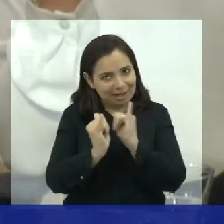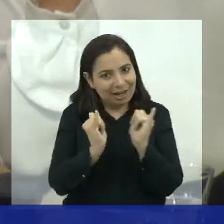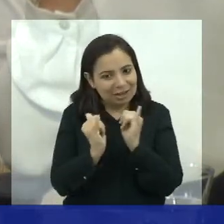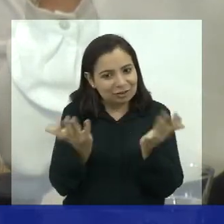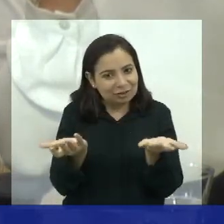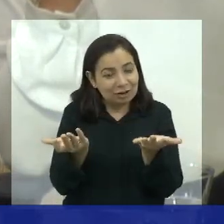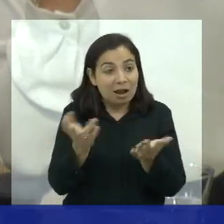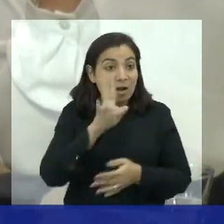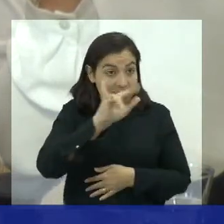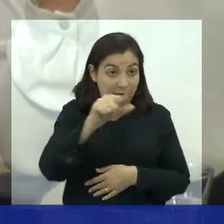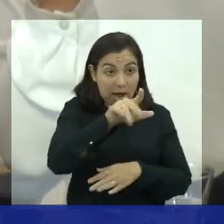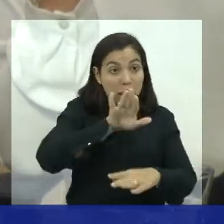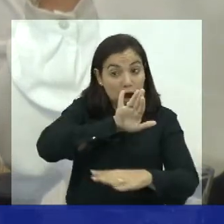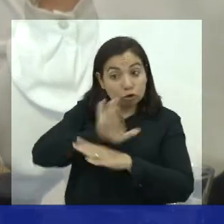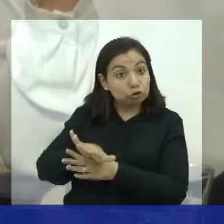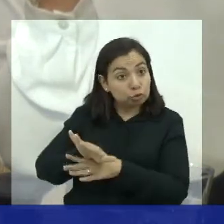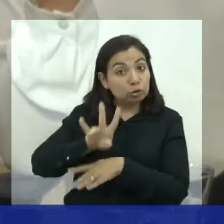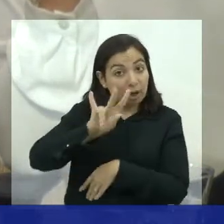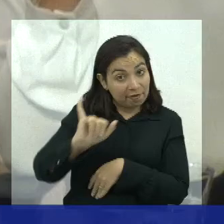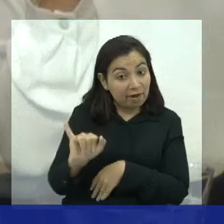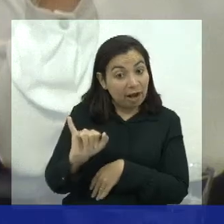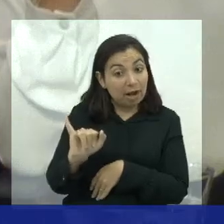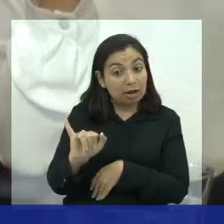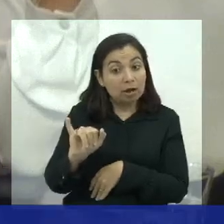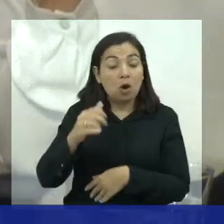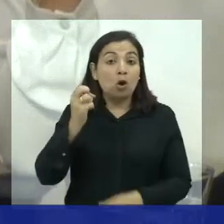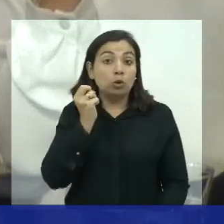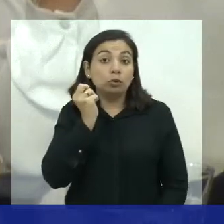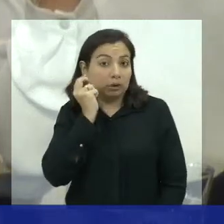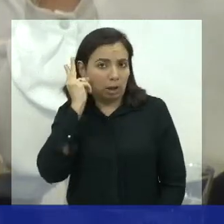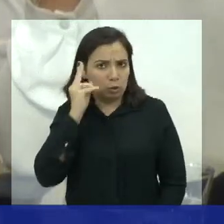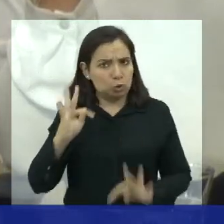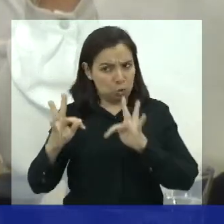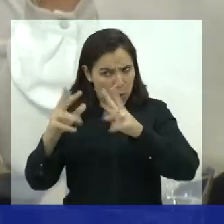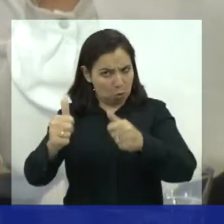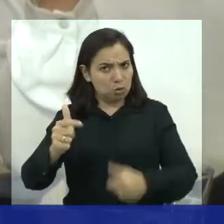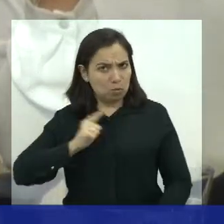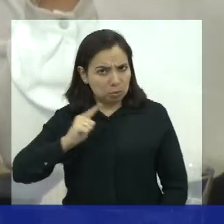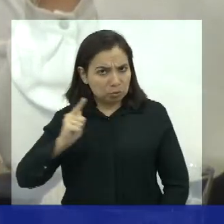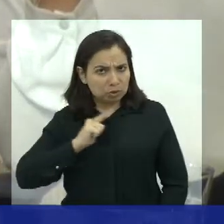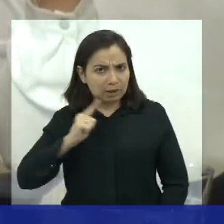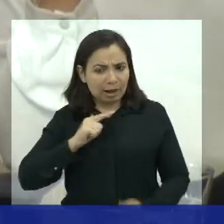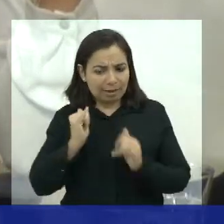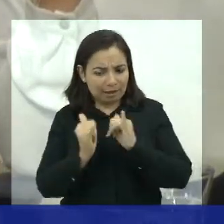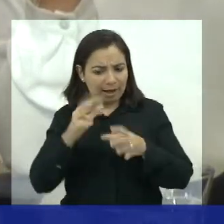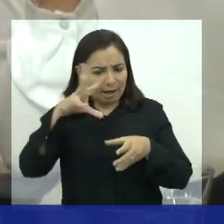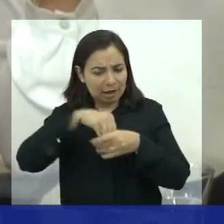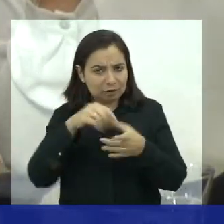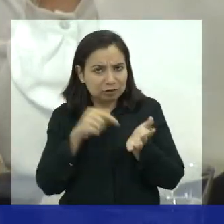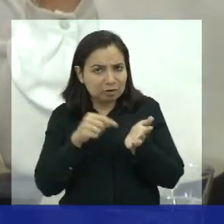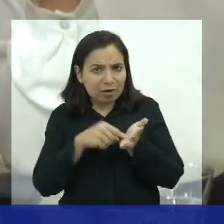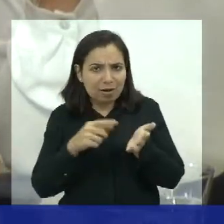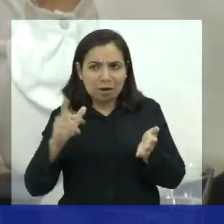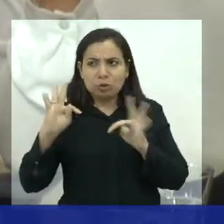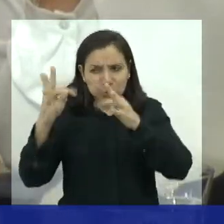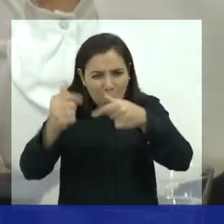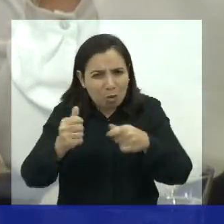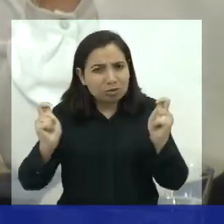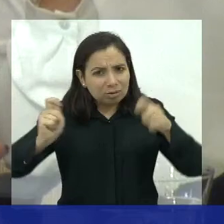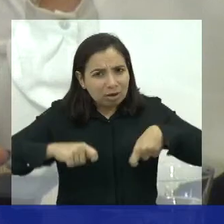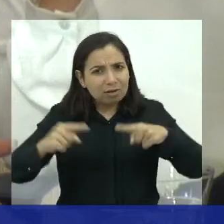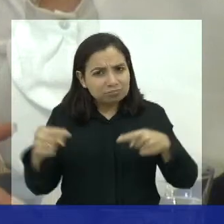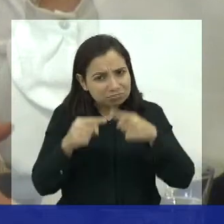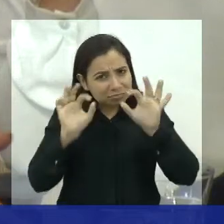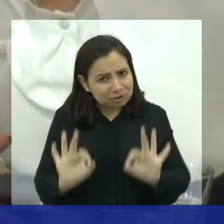vai ser disponibilizado, o smartphone, todo mundo tem acesso, então vamos trabalhar em conformidade